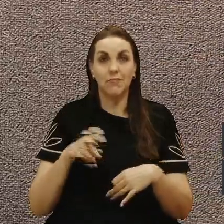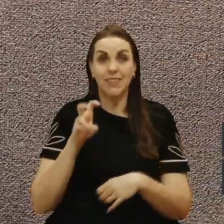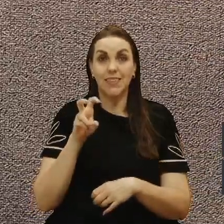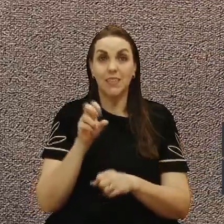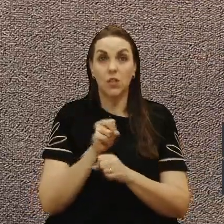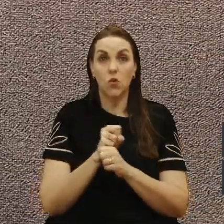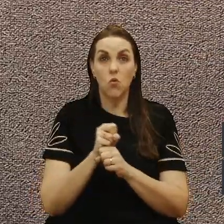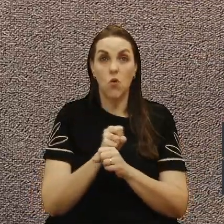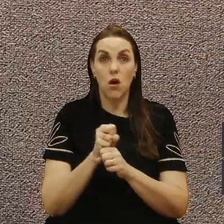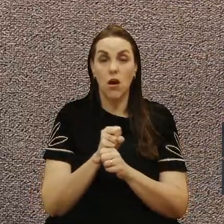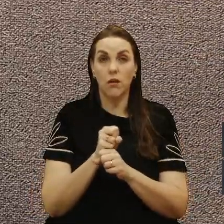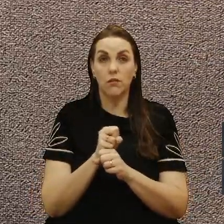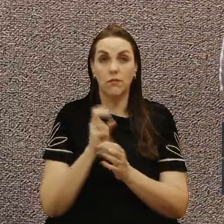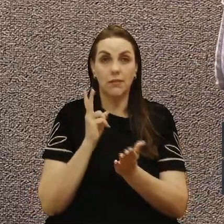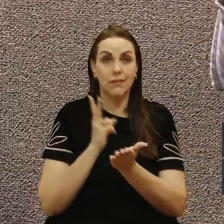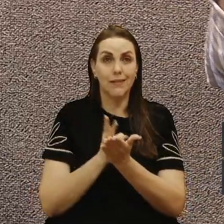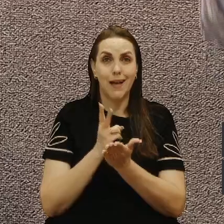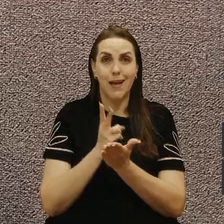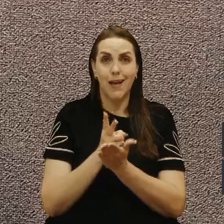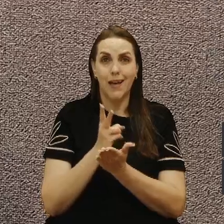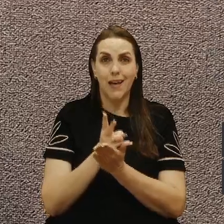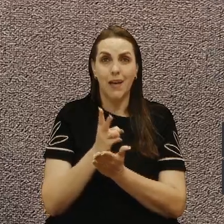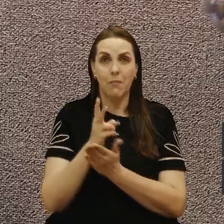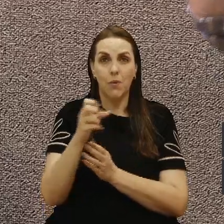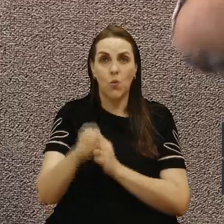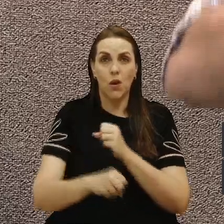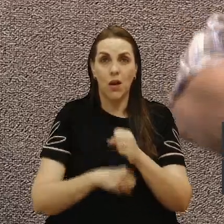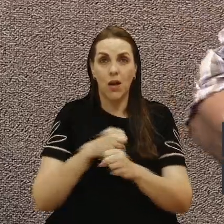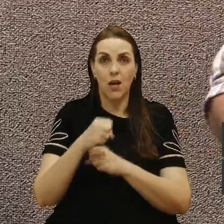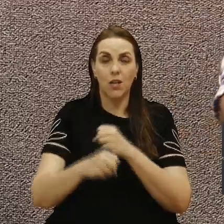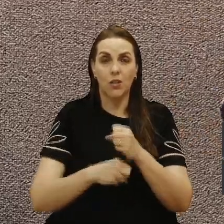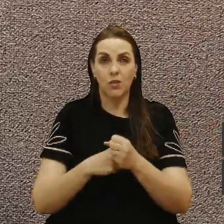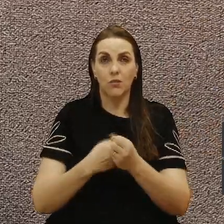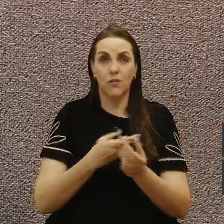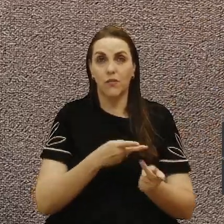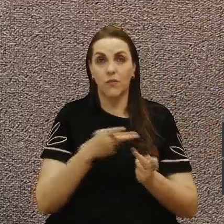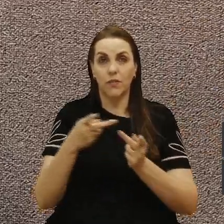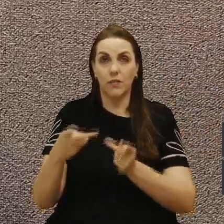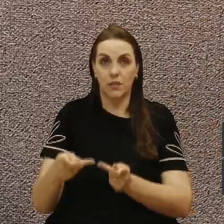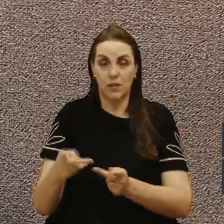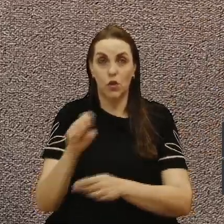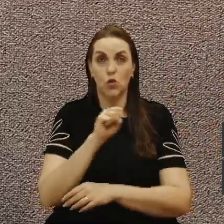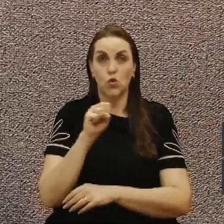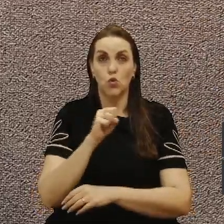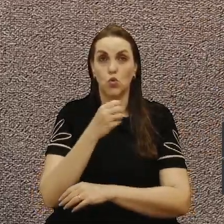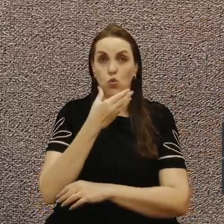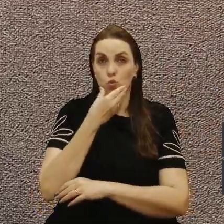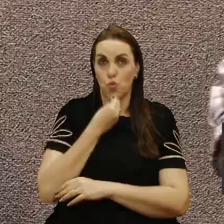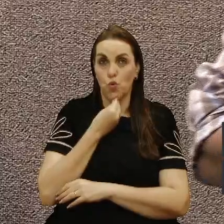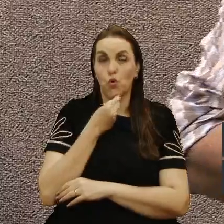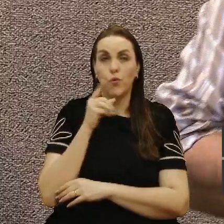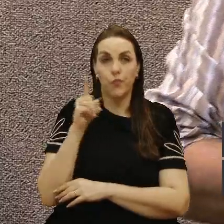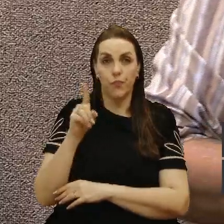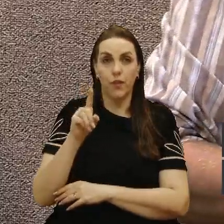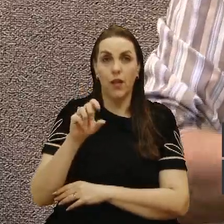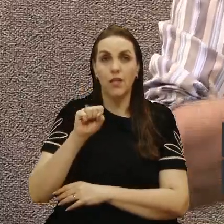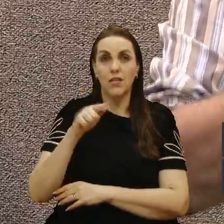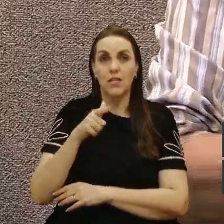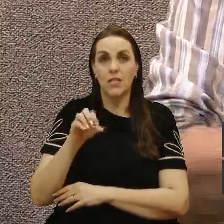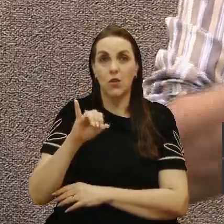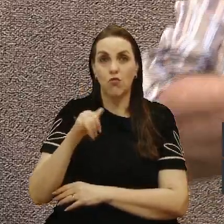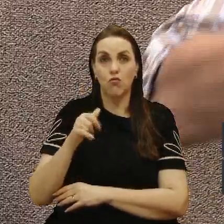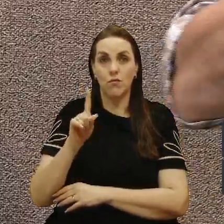anos, todos os anos, eu ia visitar meu sogro no interior de São José dos Ausentes. Tirei por capricho